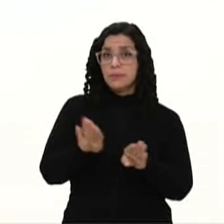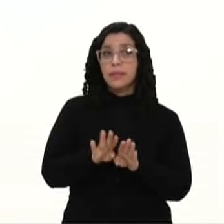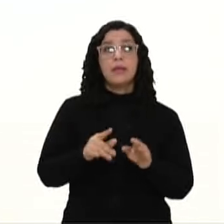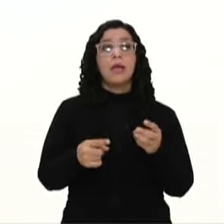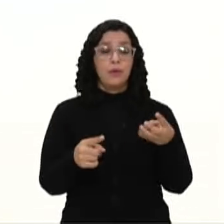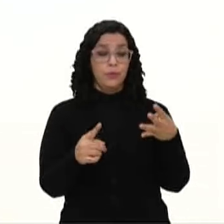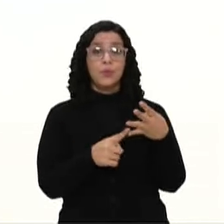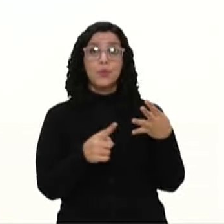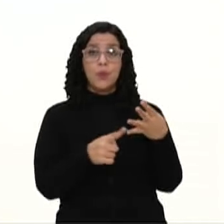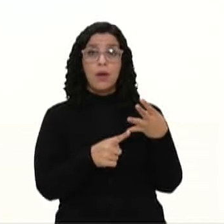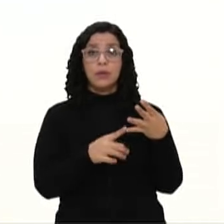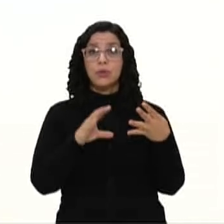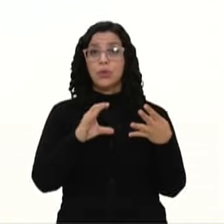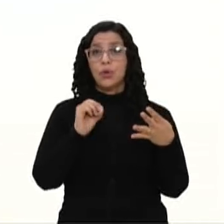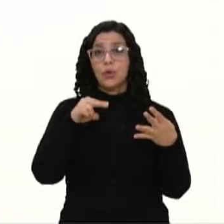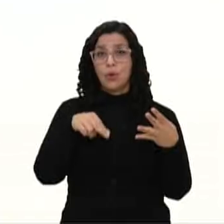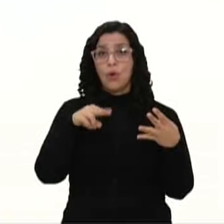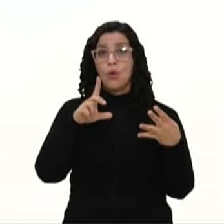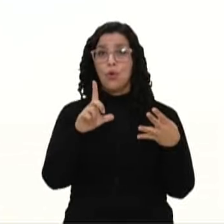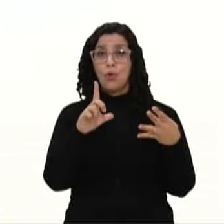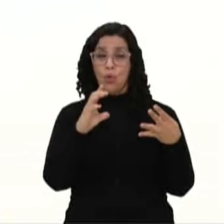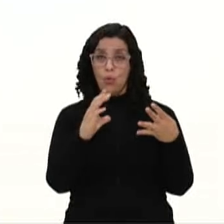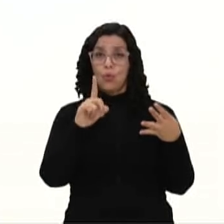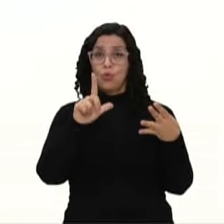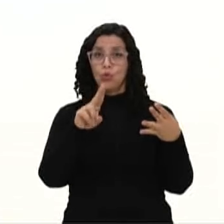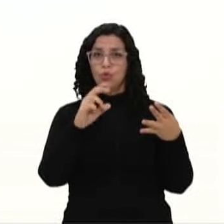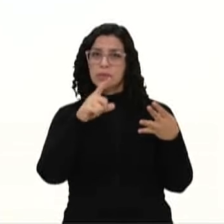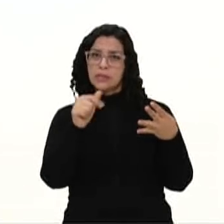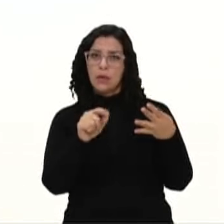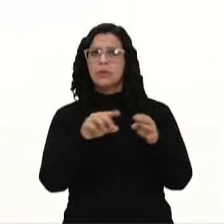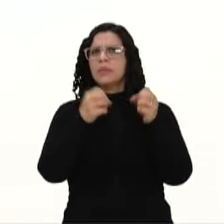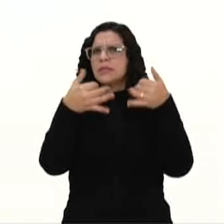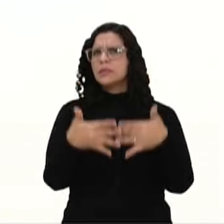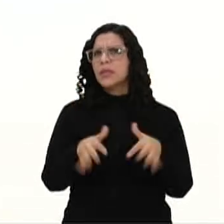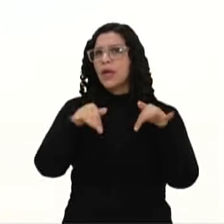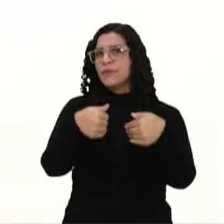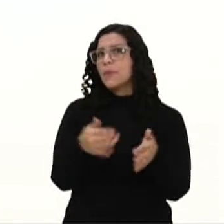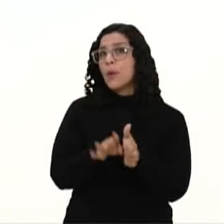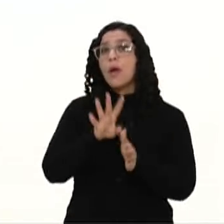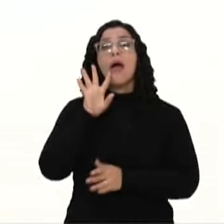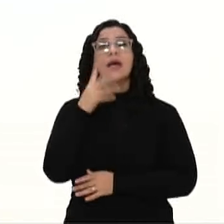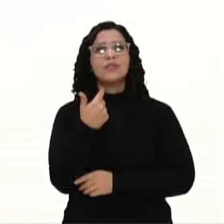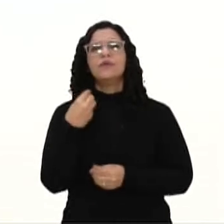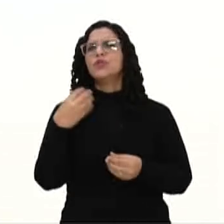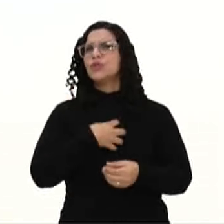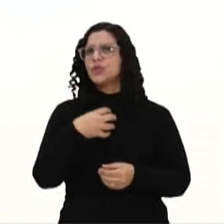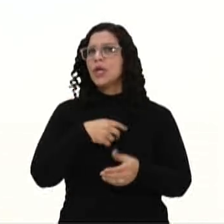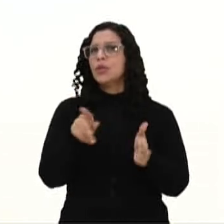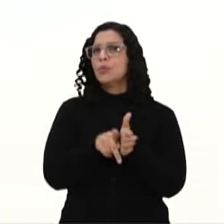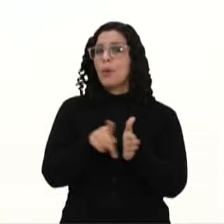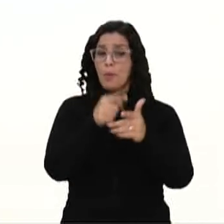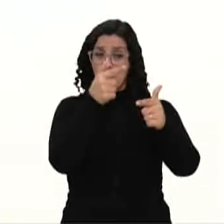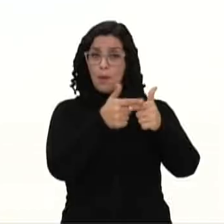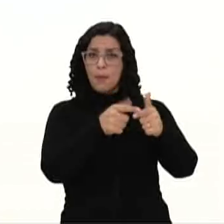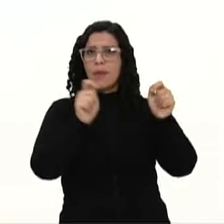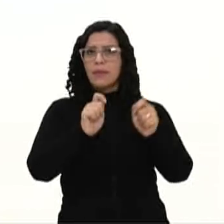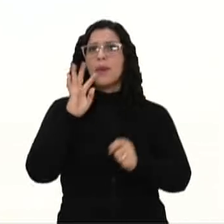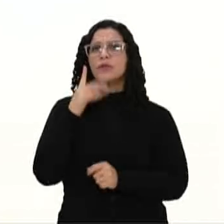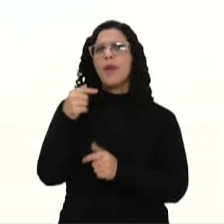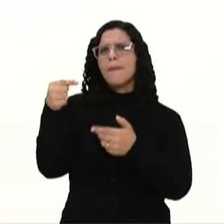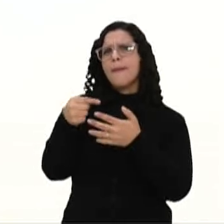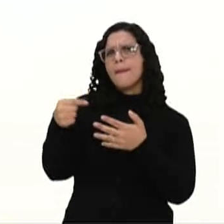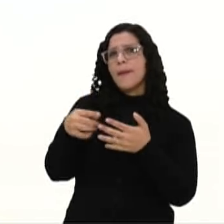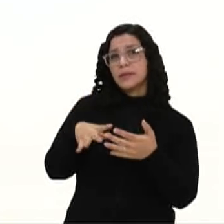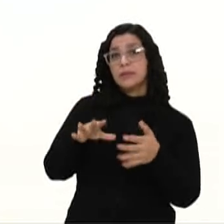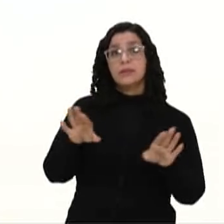Conclusão. A conclusão da carta aberta encerra o discurso com uma sugestão de solução para o problema exposto.